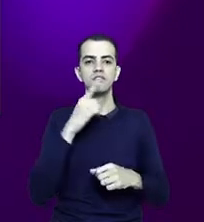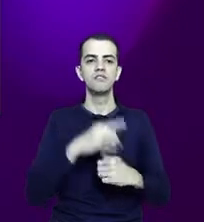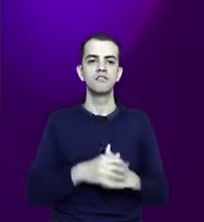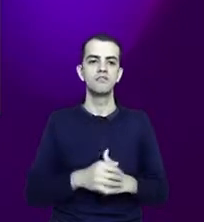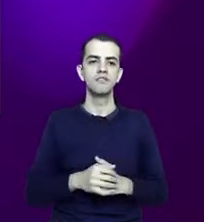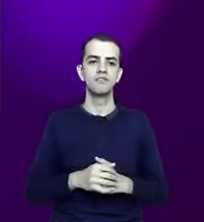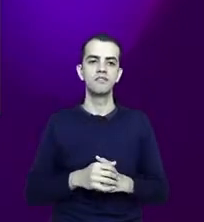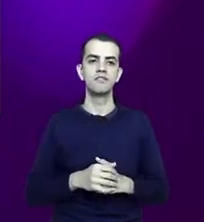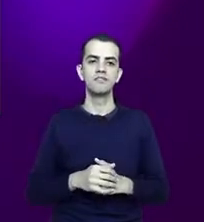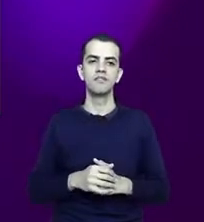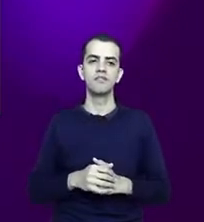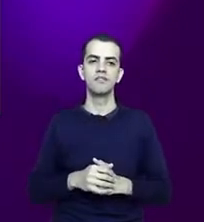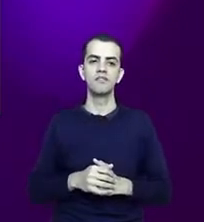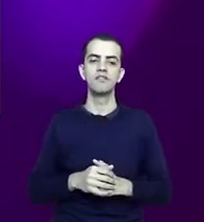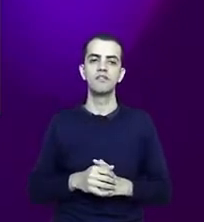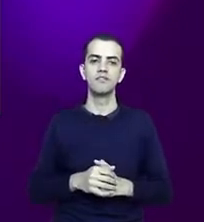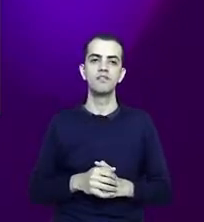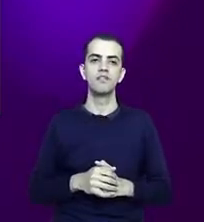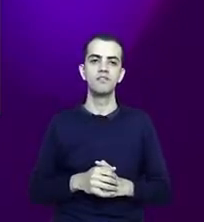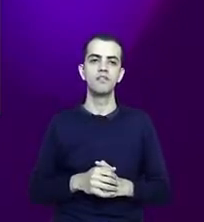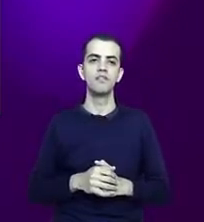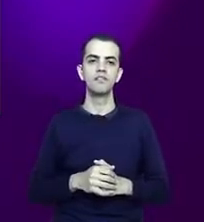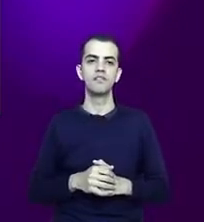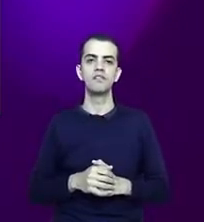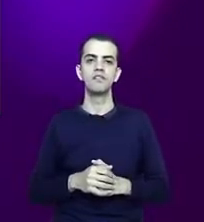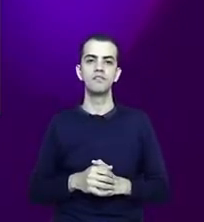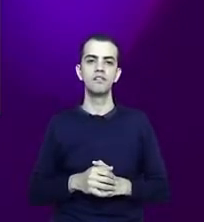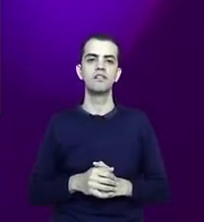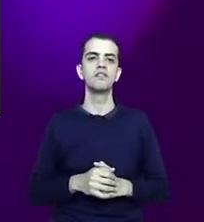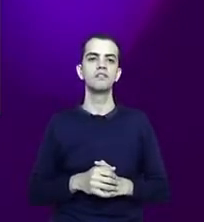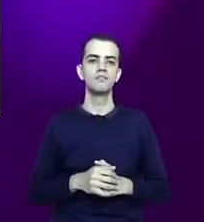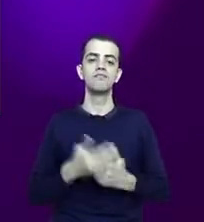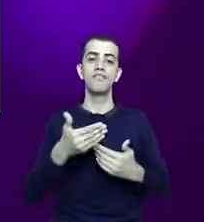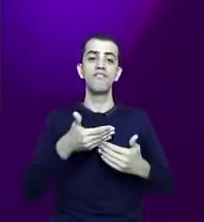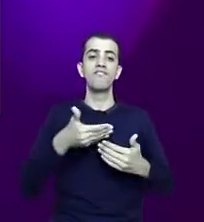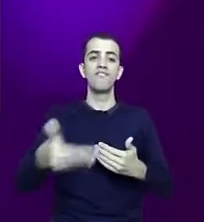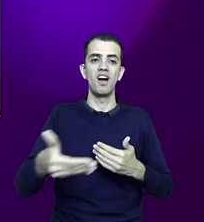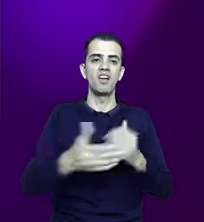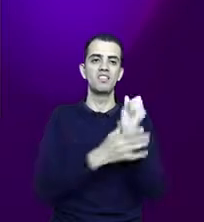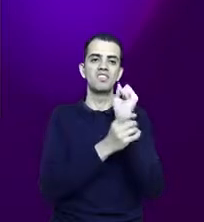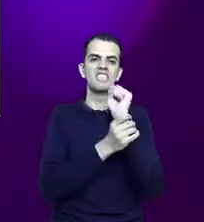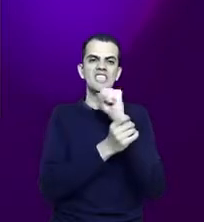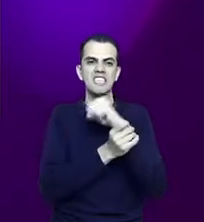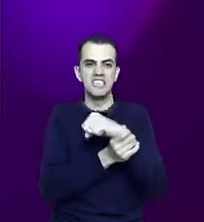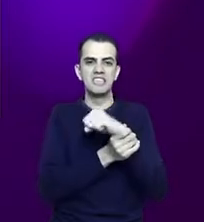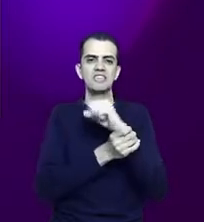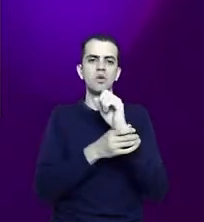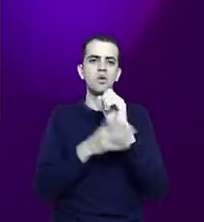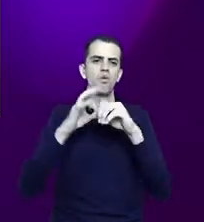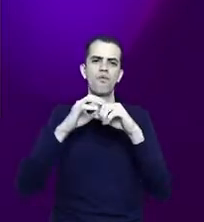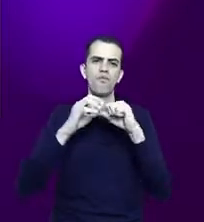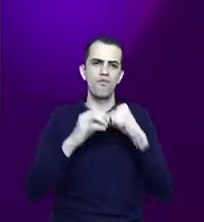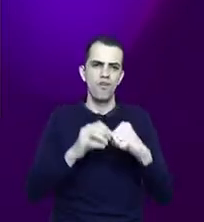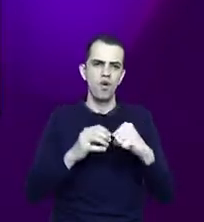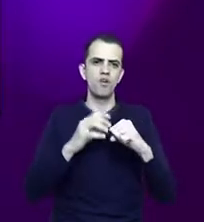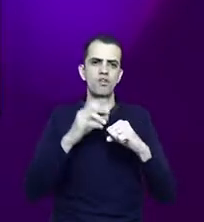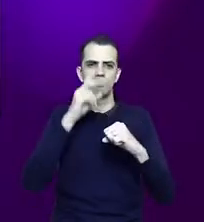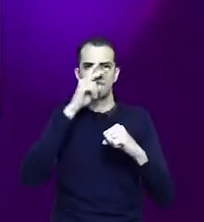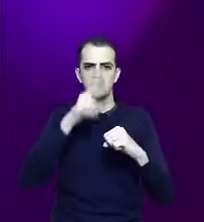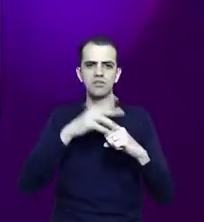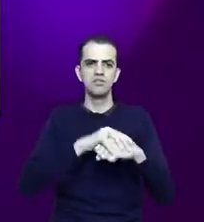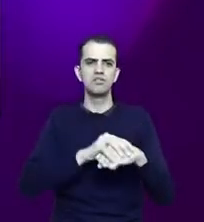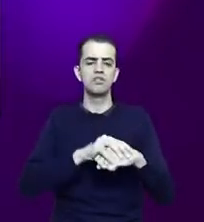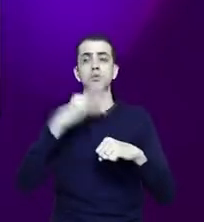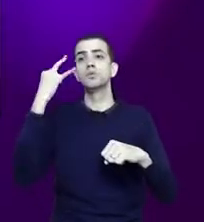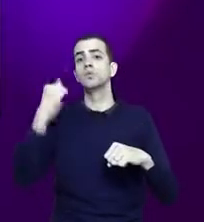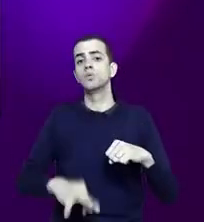uma flexão extremamente limitada, e quando ia fazer a flexão ou força de preensão, ele apresentava muita